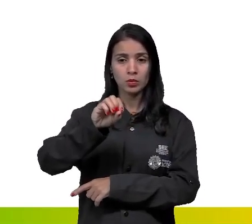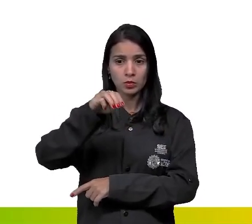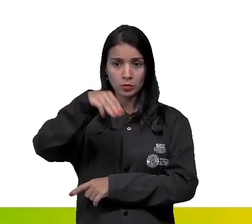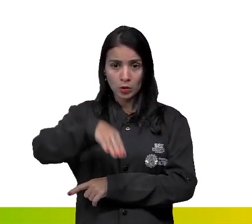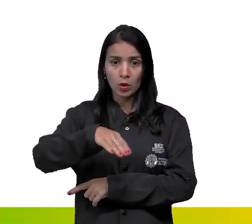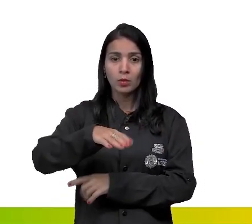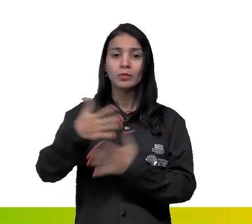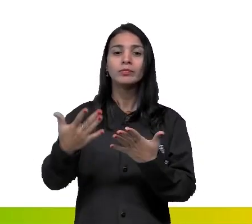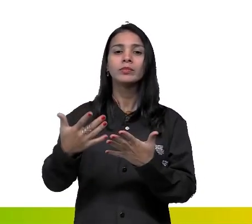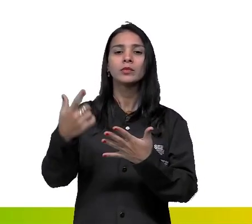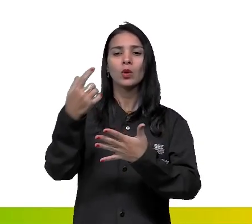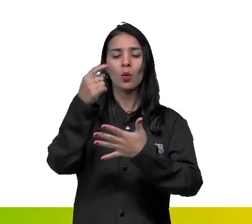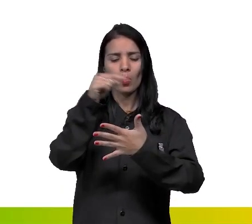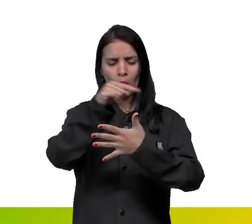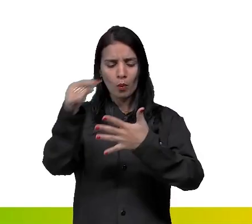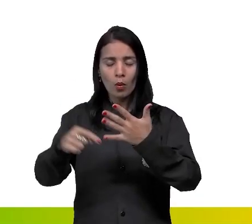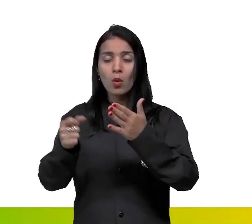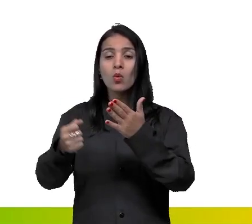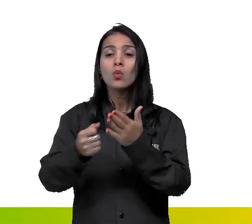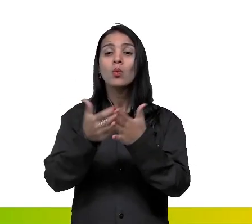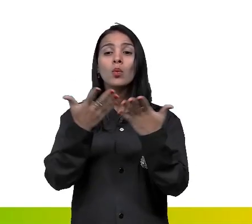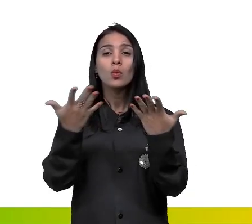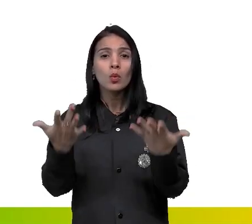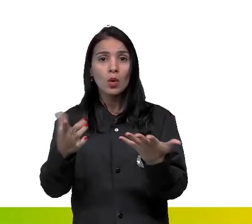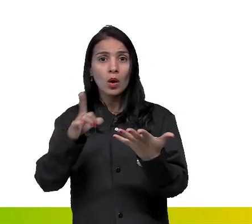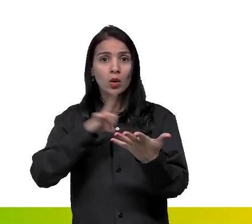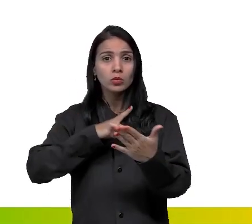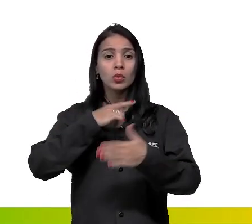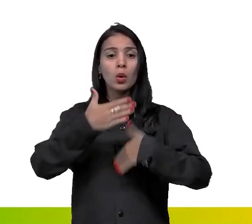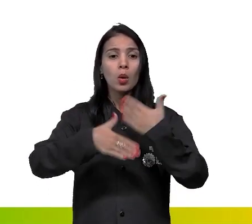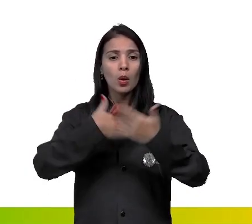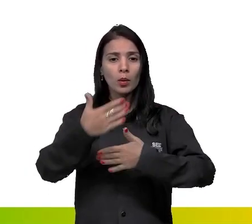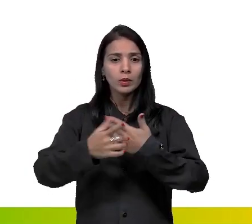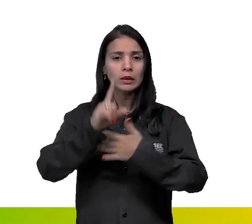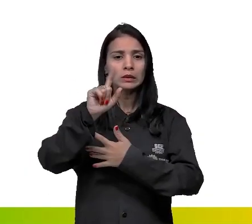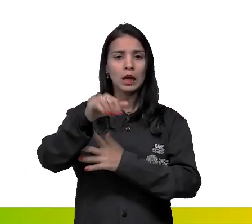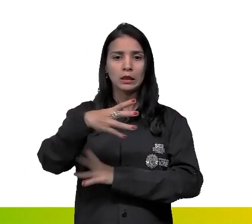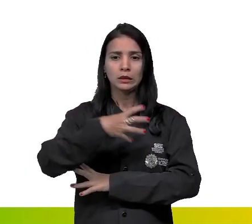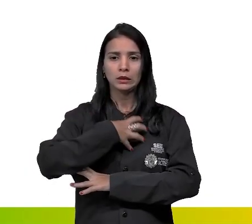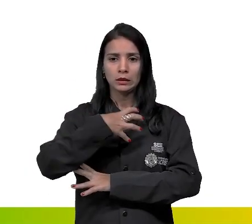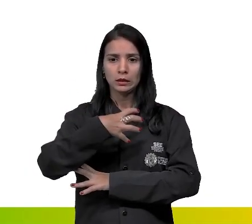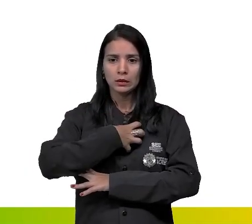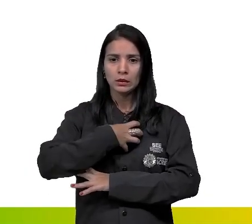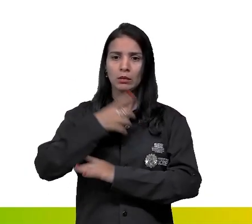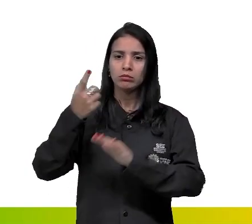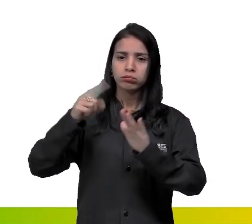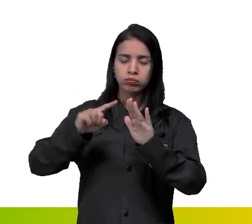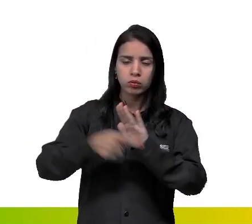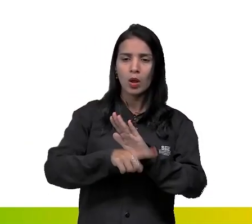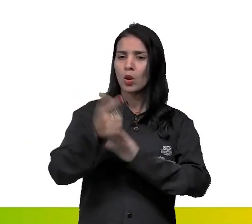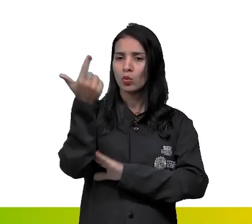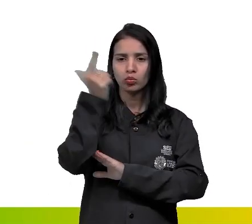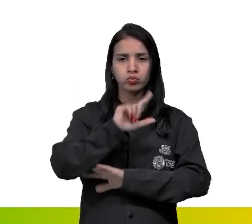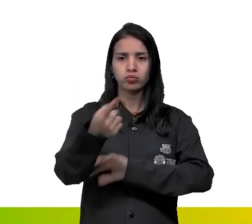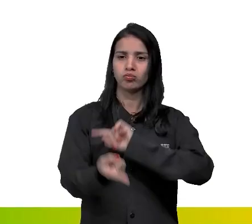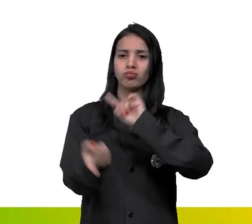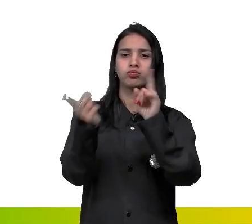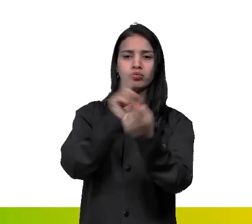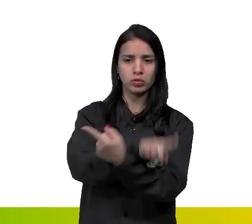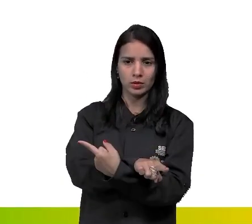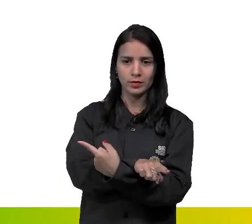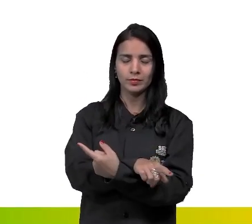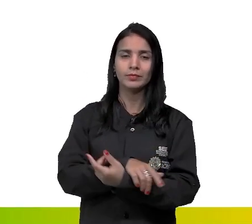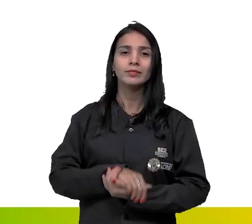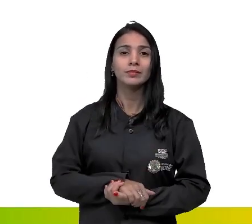tipo de processo se fez sentir de forma mais profunda e irreversível? A gente tem duas